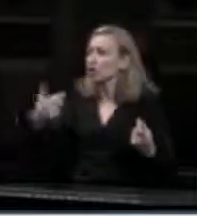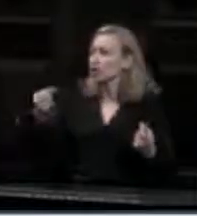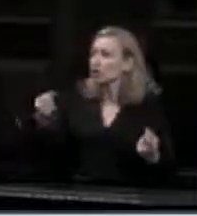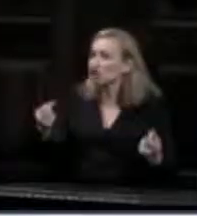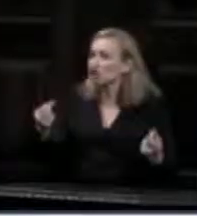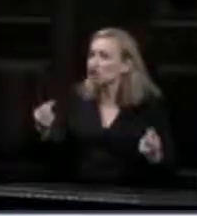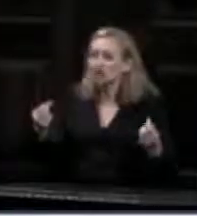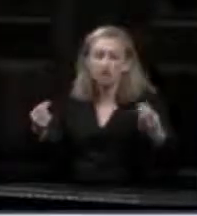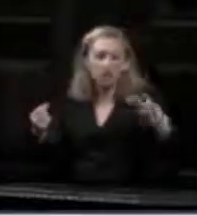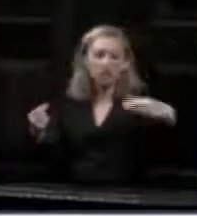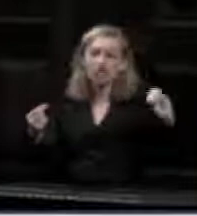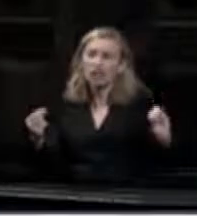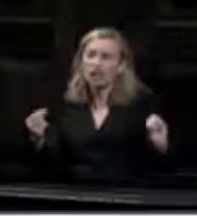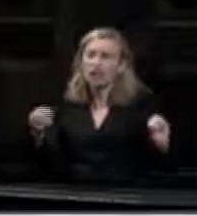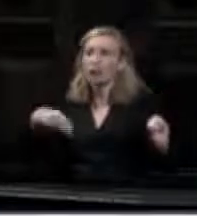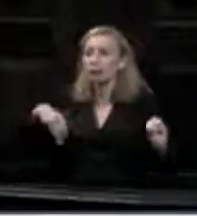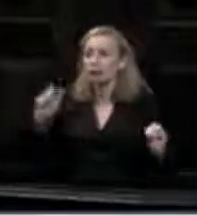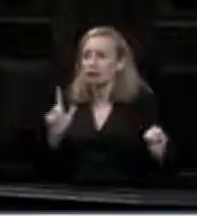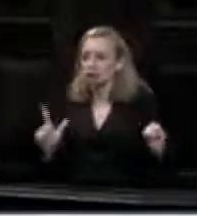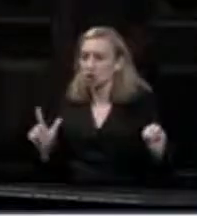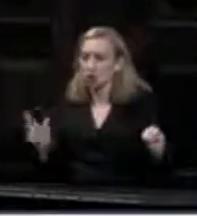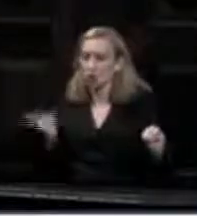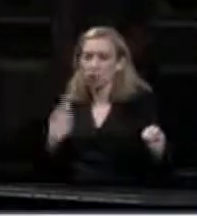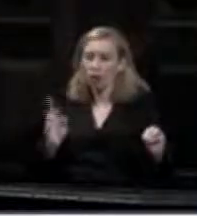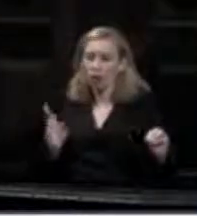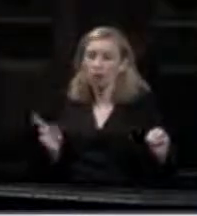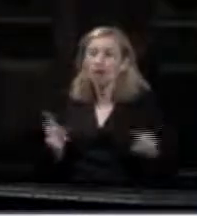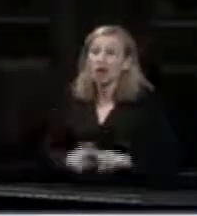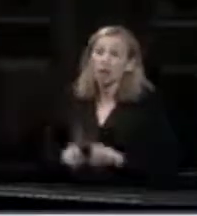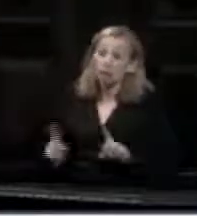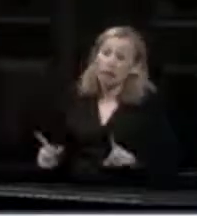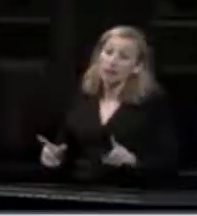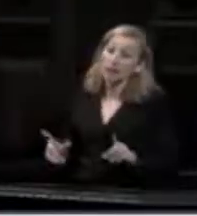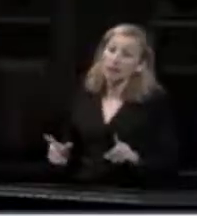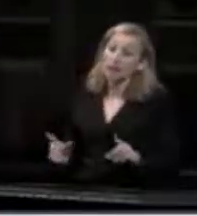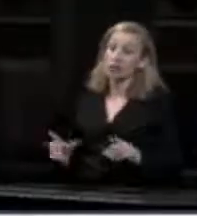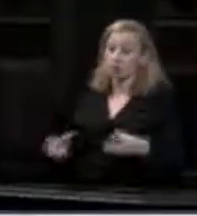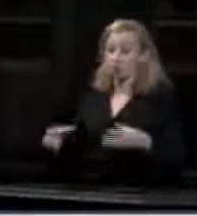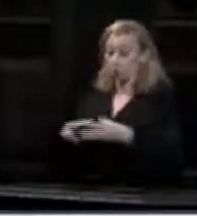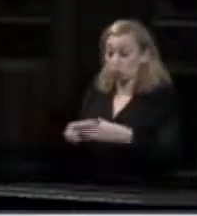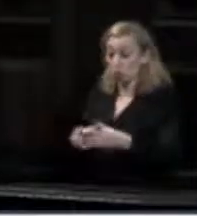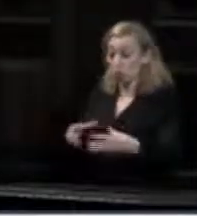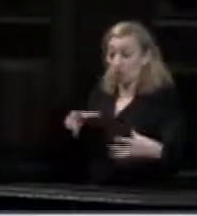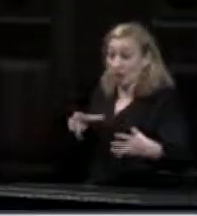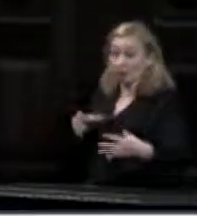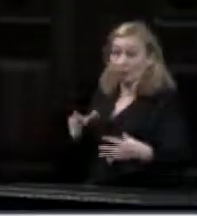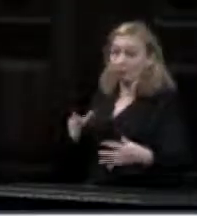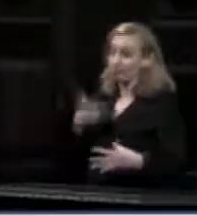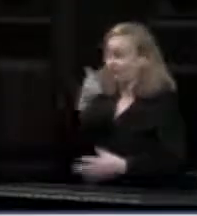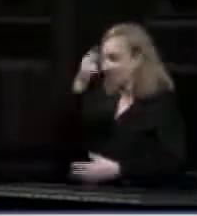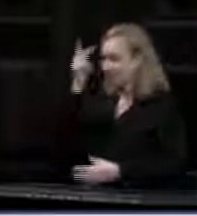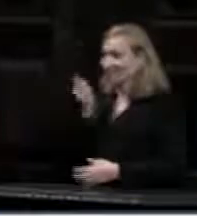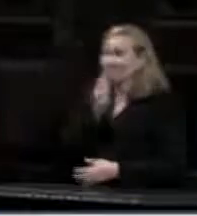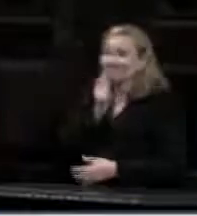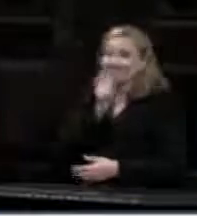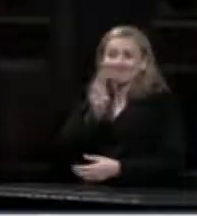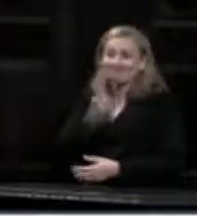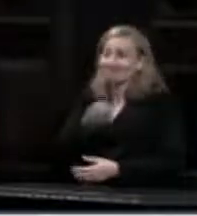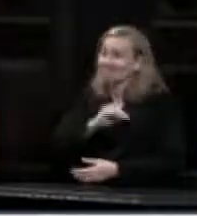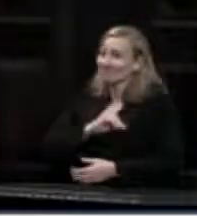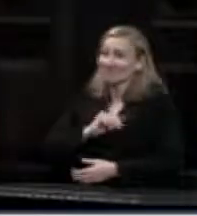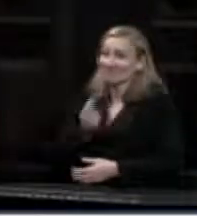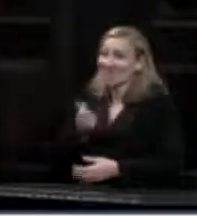mas a imensa maioria nenhuma enquanto os candidatos